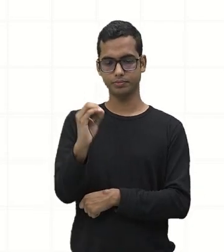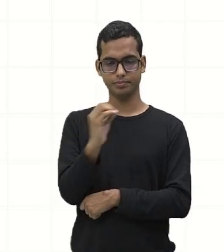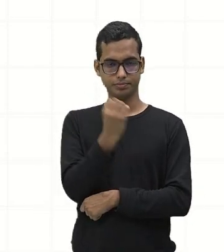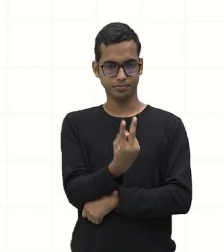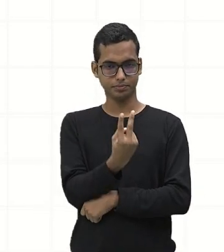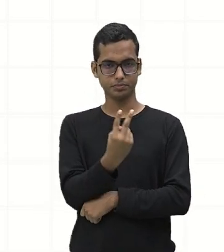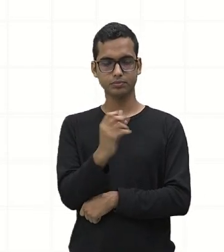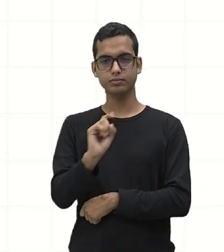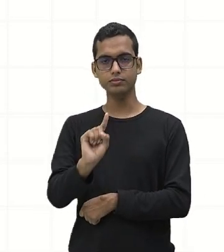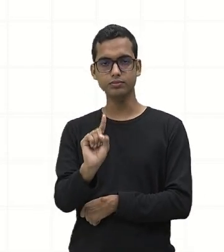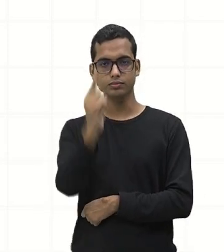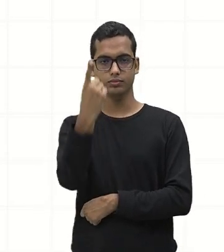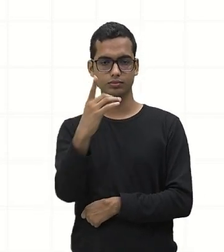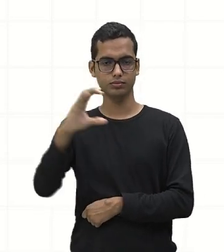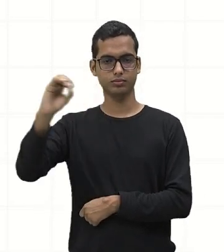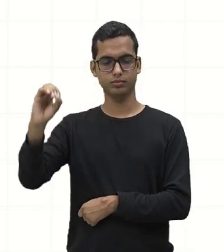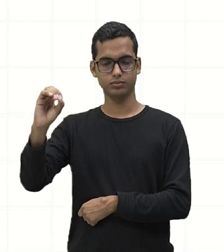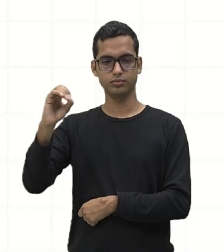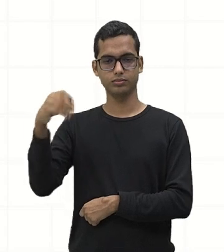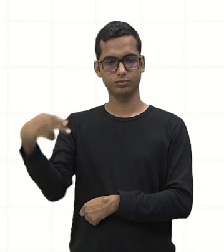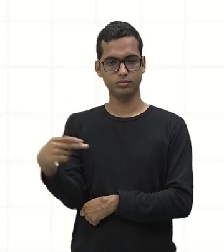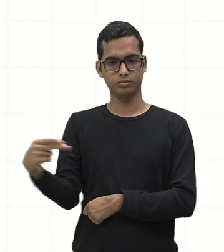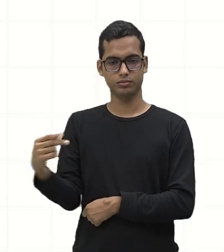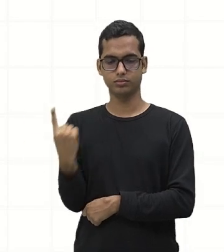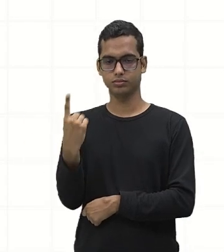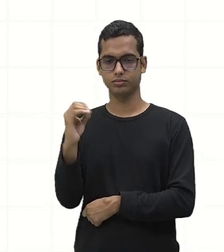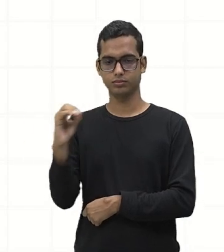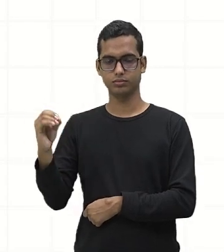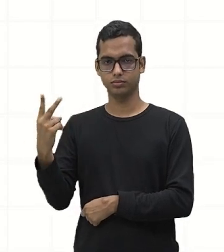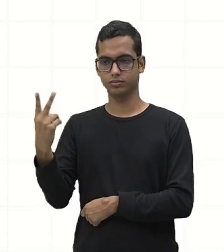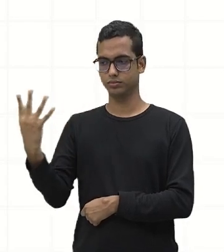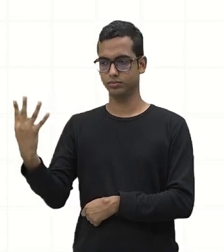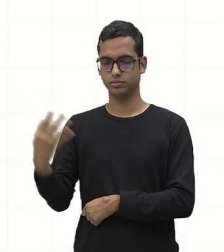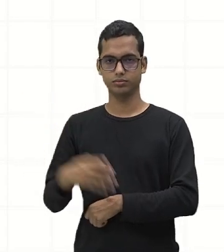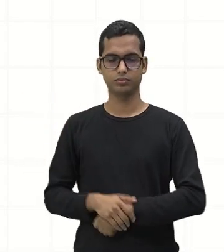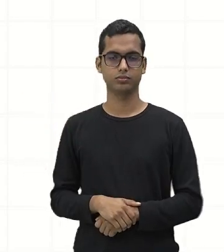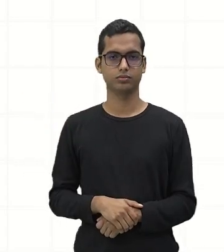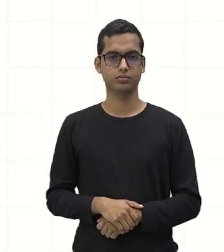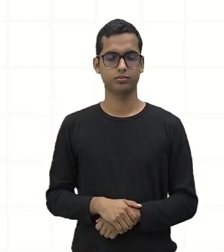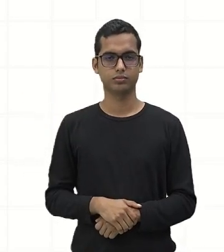10ª potência. Isso é 2 vezes 2 vezes 2, né?